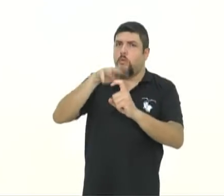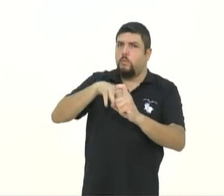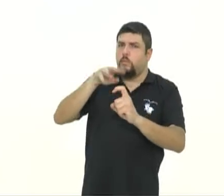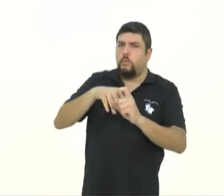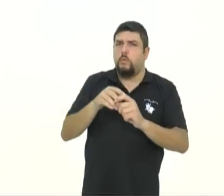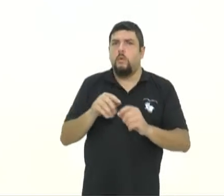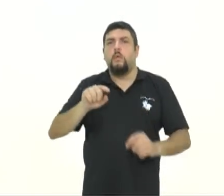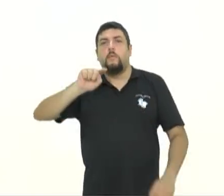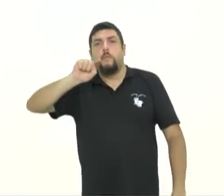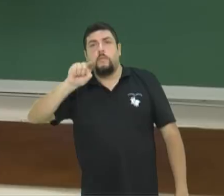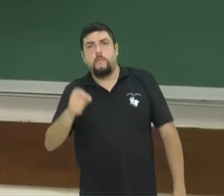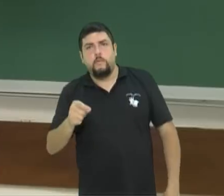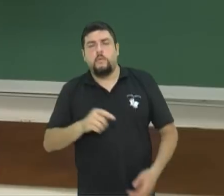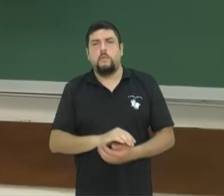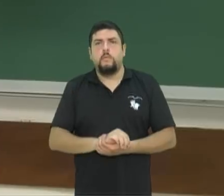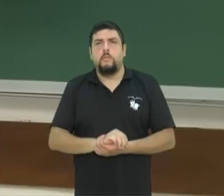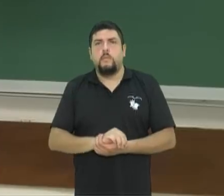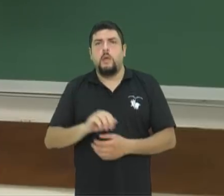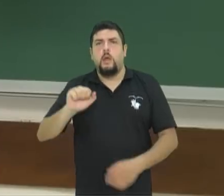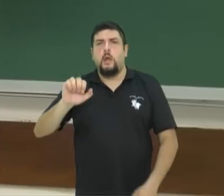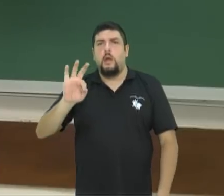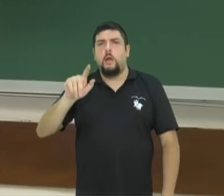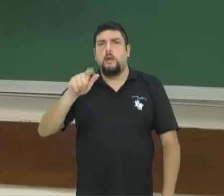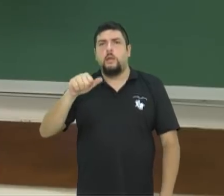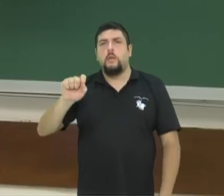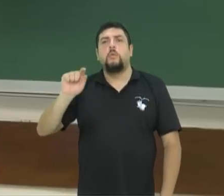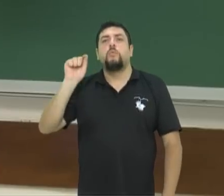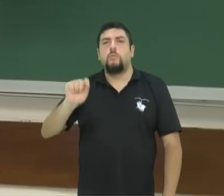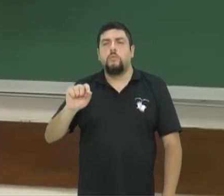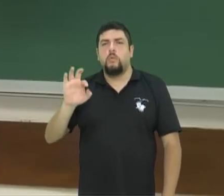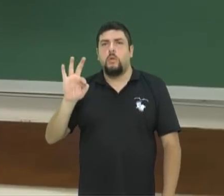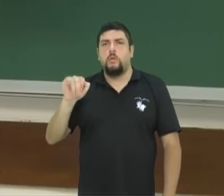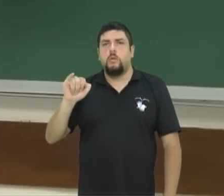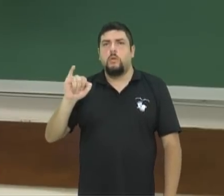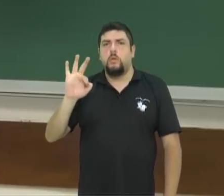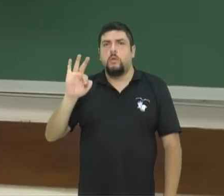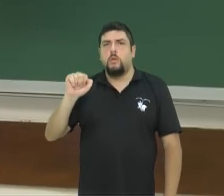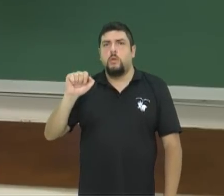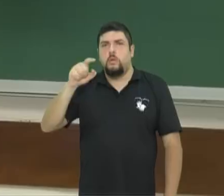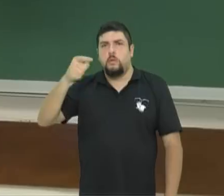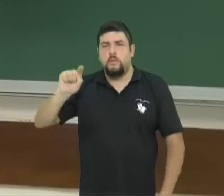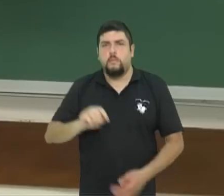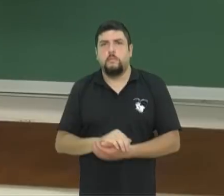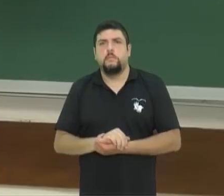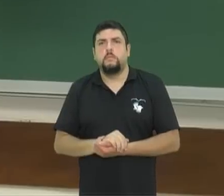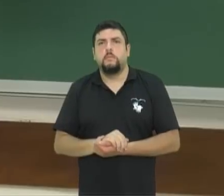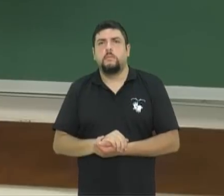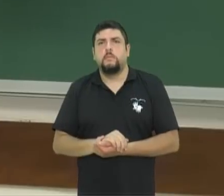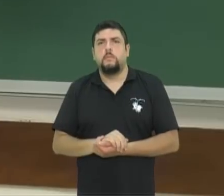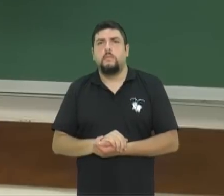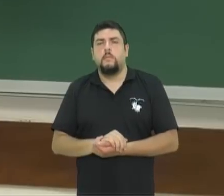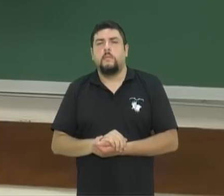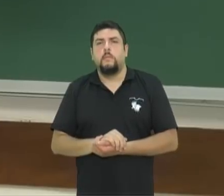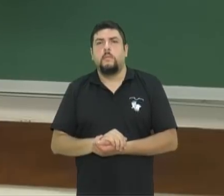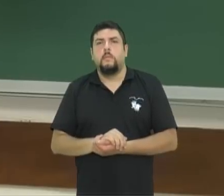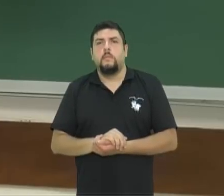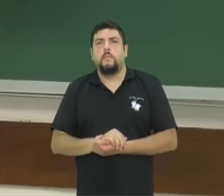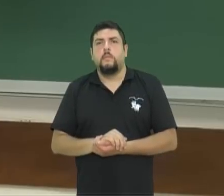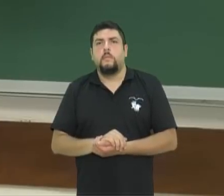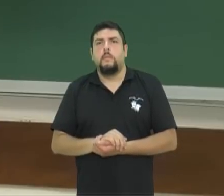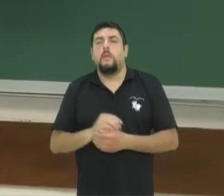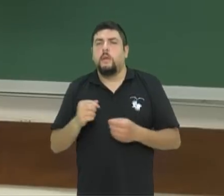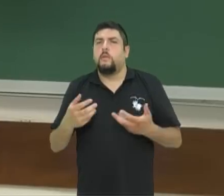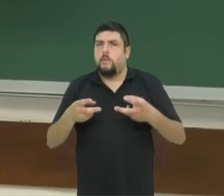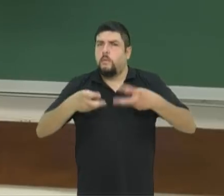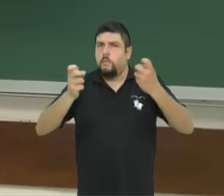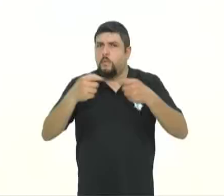foi um titã, né? Eu poderia colocar, segundo a mitologia grega, vírgula, Atlas foi um titã.